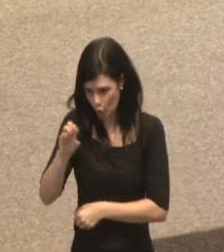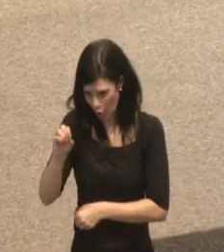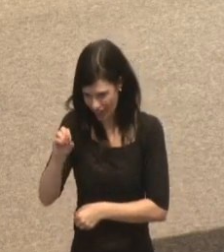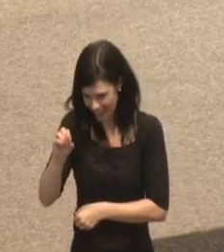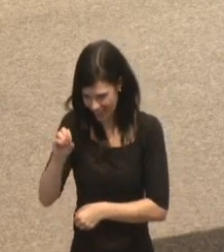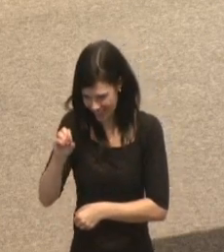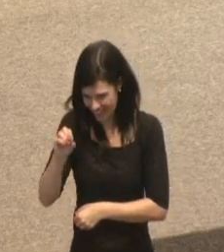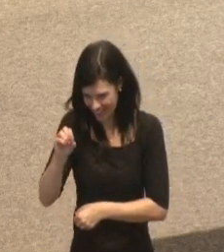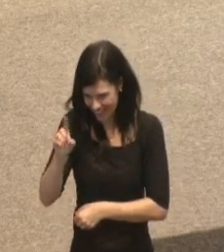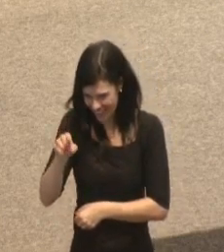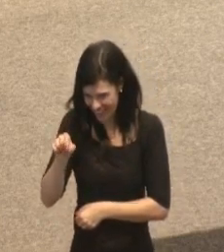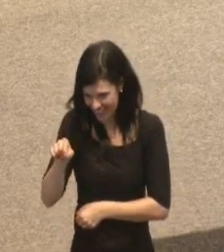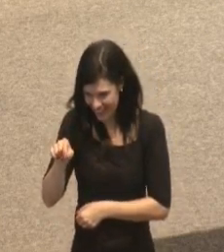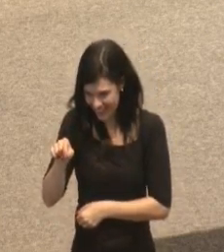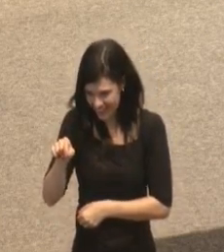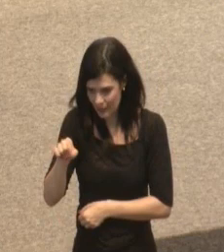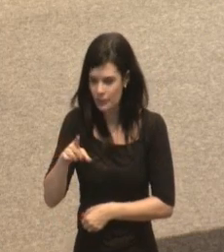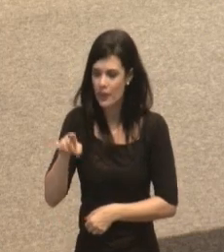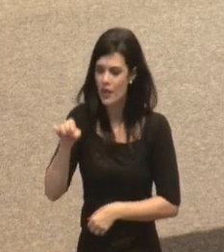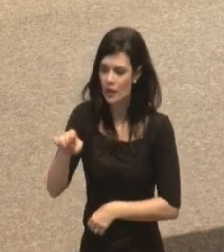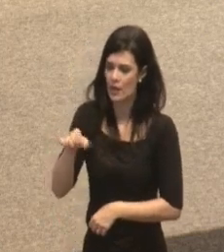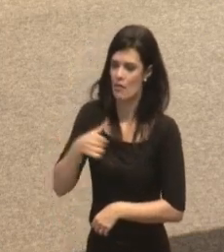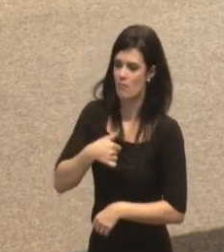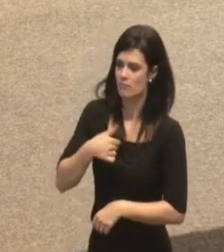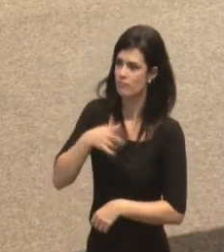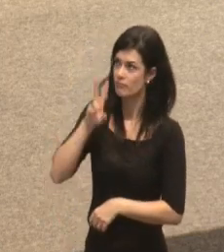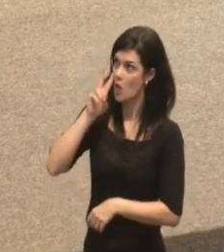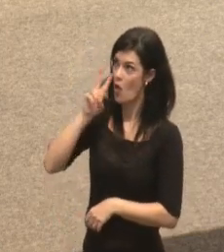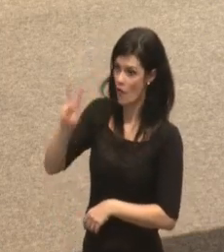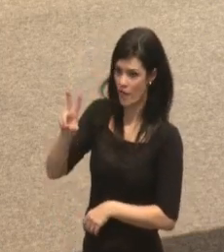caixa d'água está escrito assim em letras grandes: